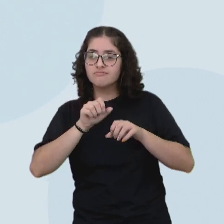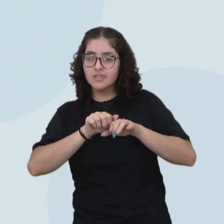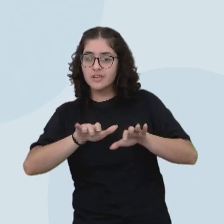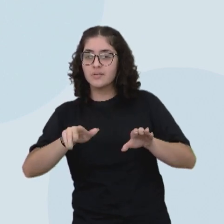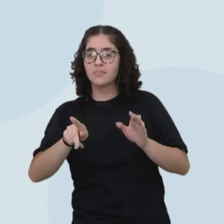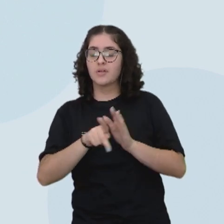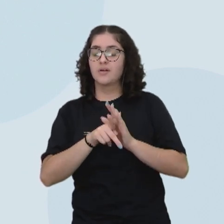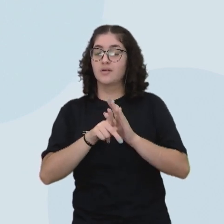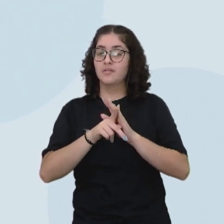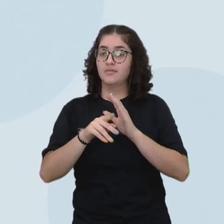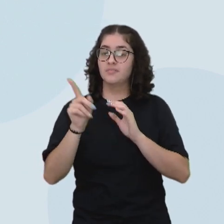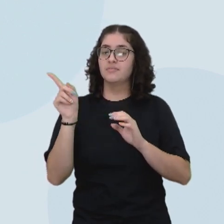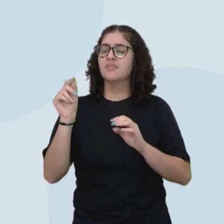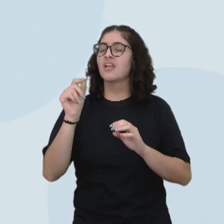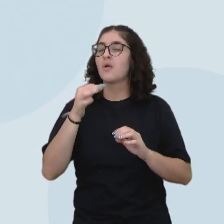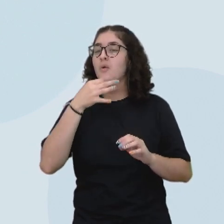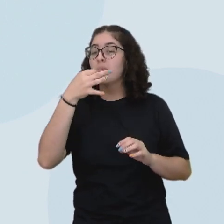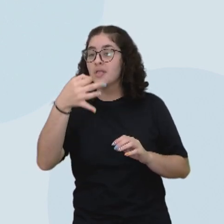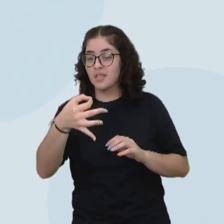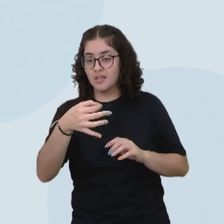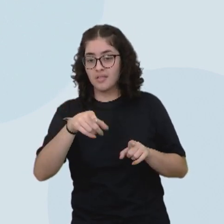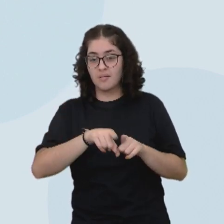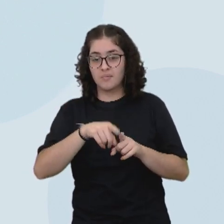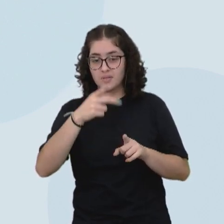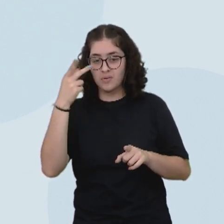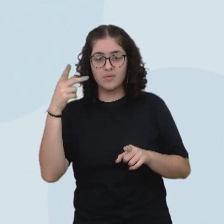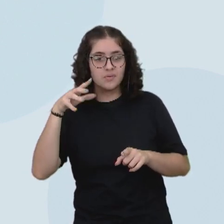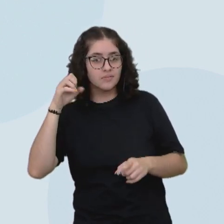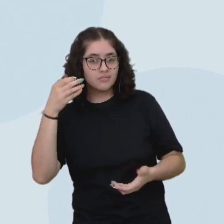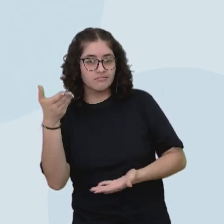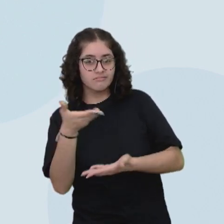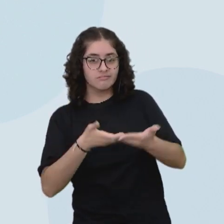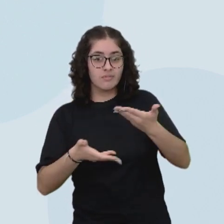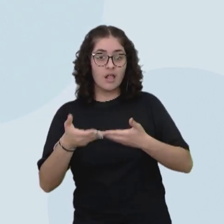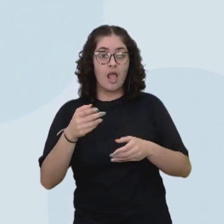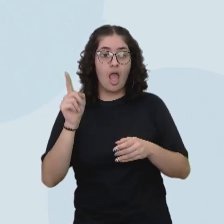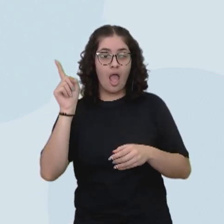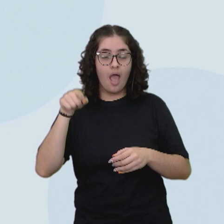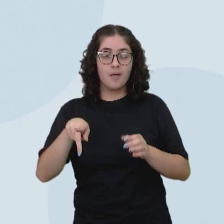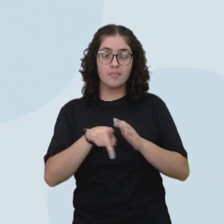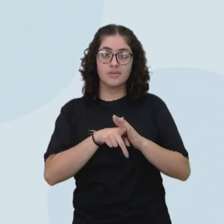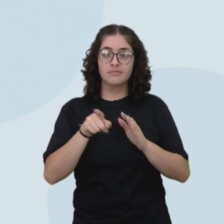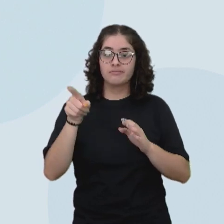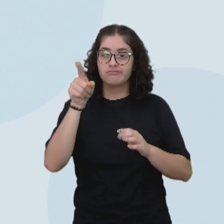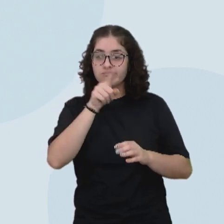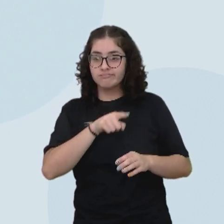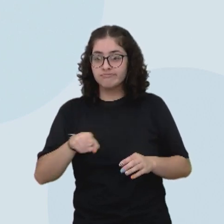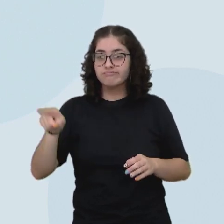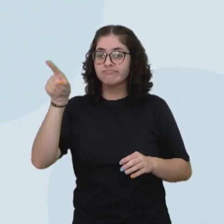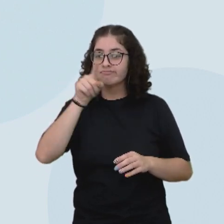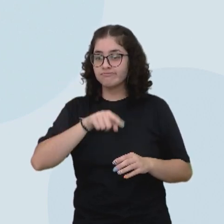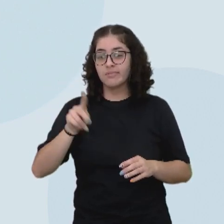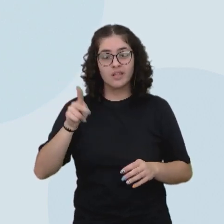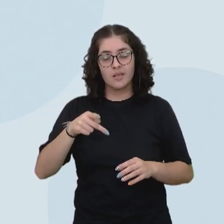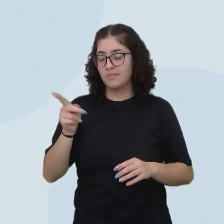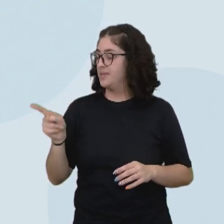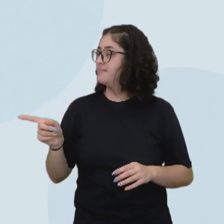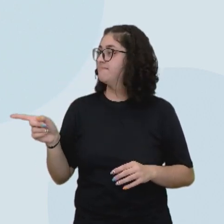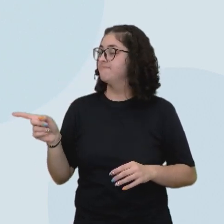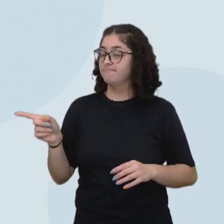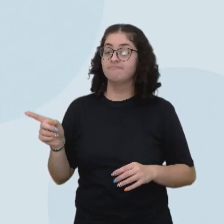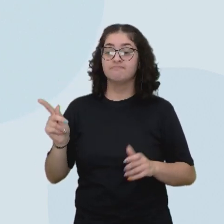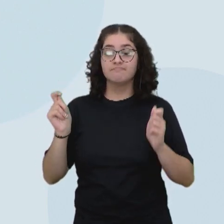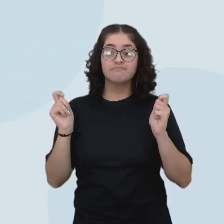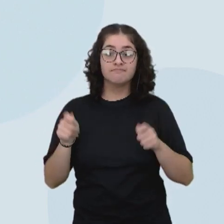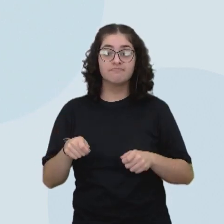a mensagem, que é o que ela quer falar, e o receptor. E, obviamente, que isso é um ciclo. Você tem o emissor, mensagem, receptor, e esse receptor